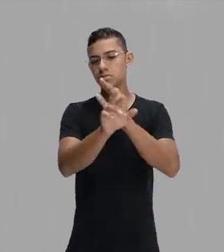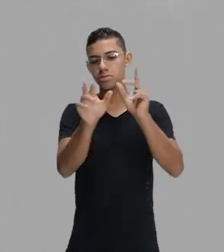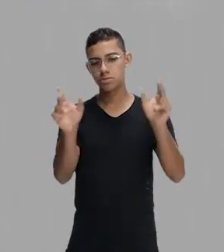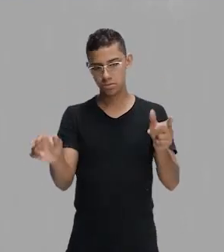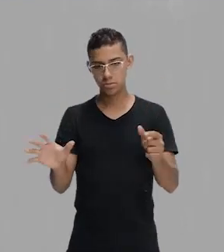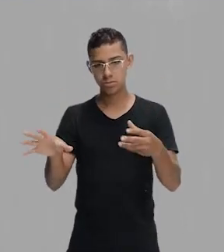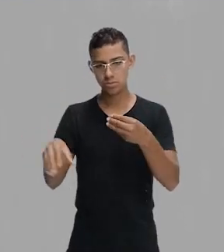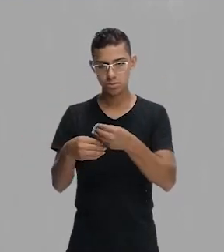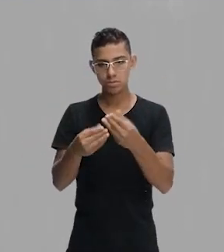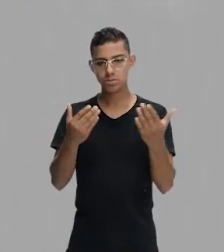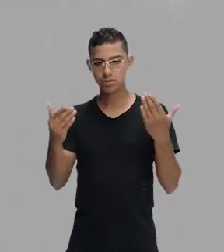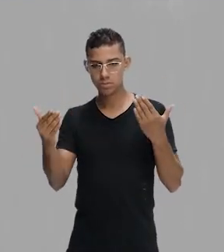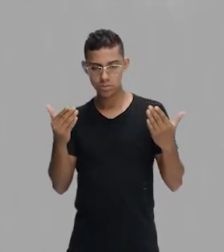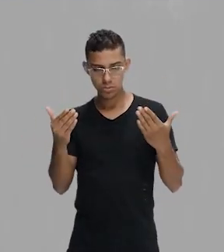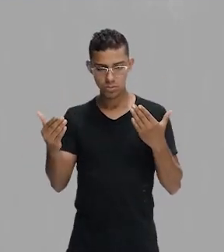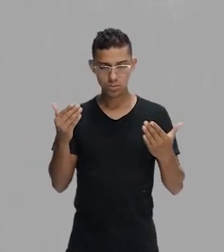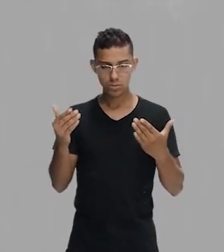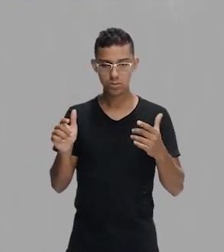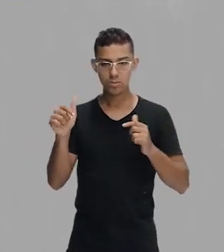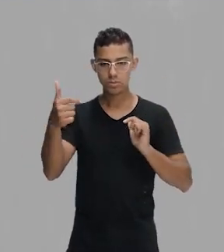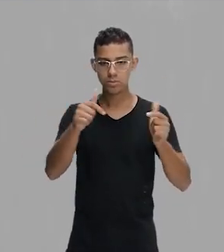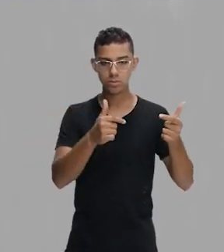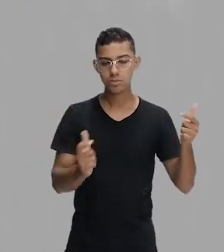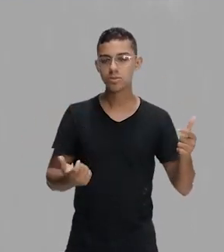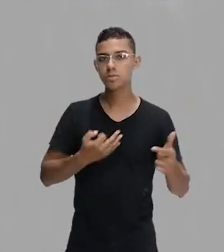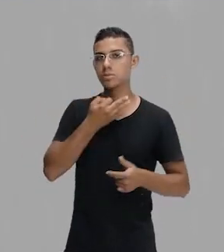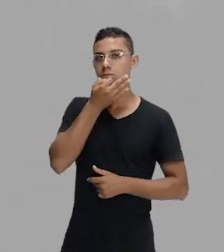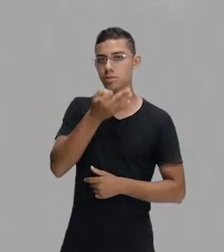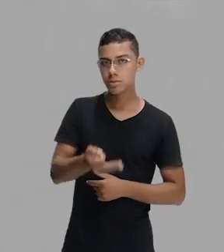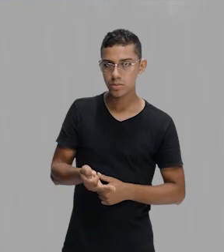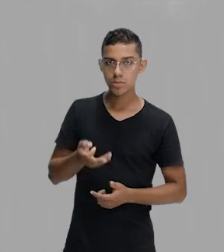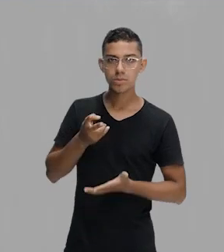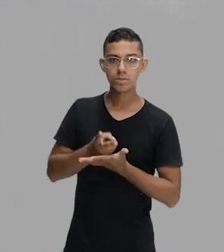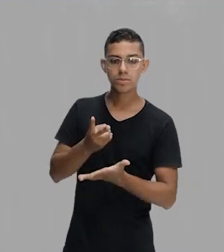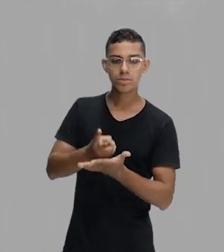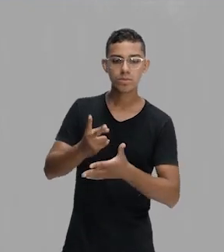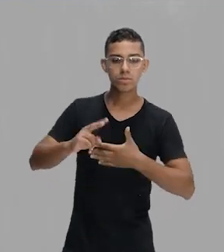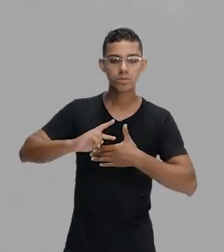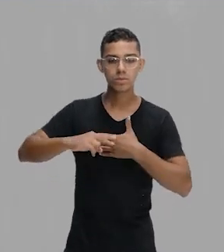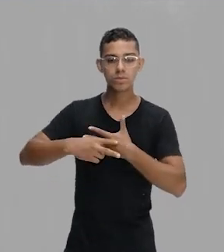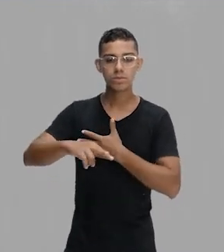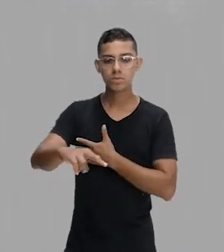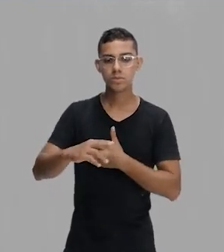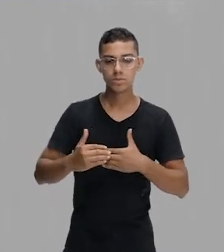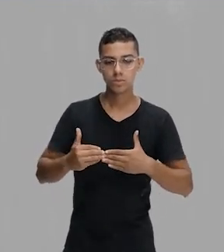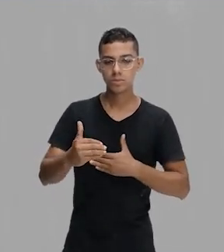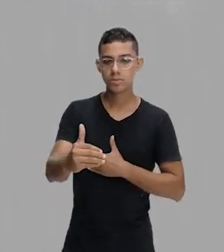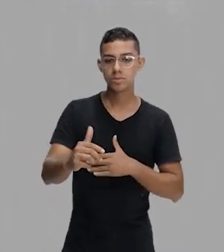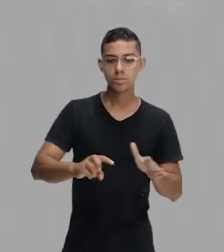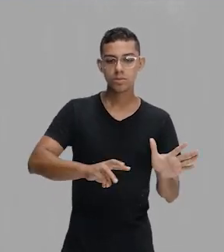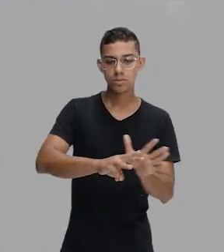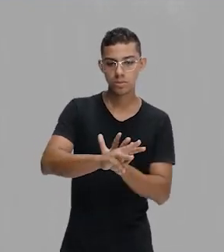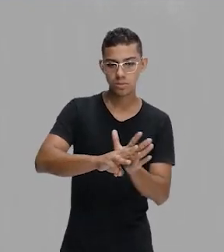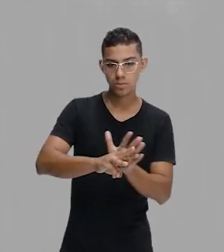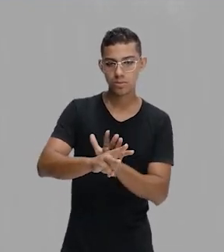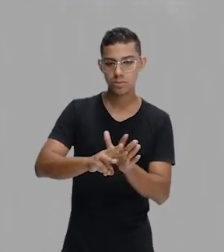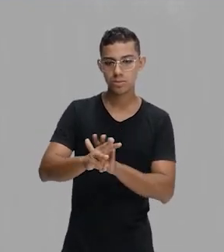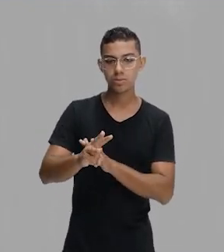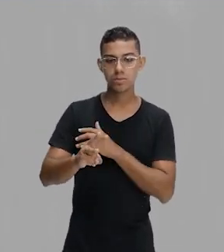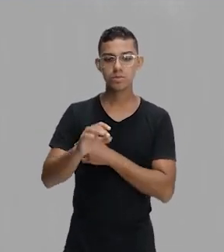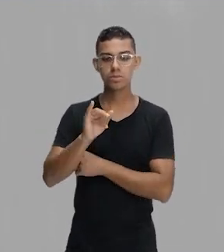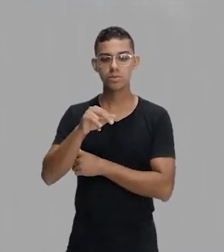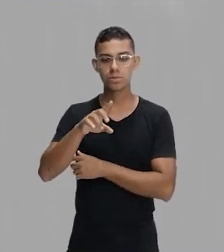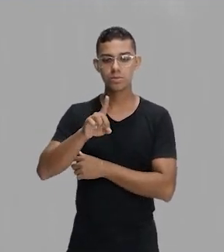depois comparando com outras, olha, criando uma argumentação consistente e a partir de um determinado método, ou indução,